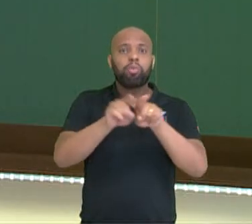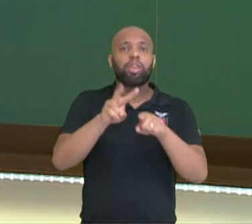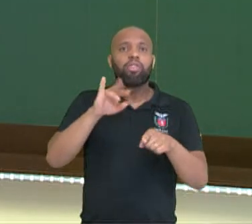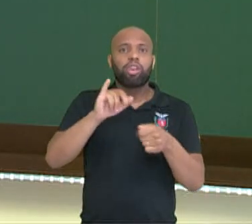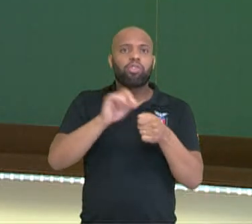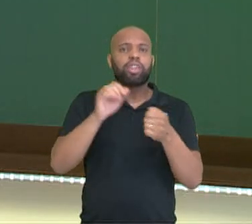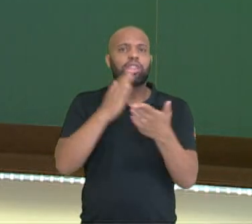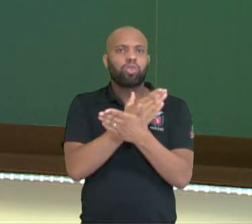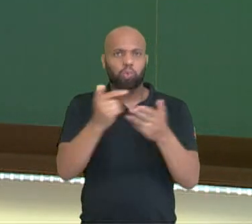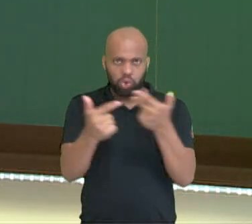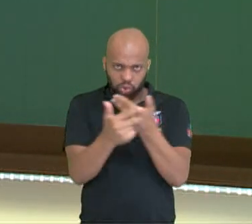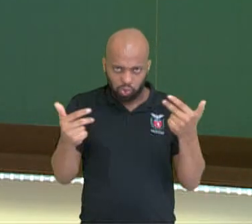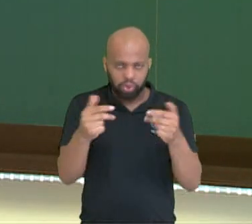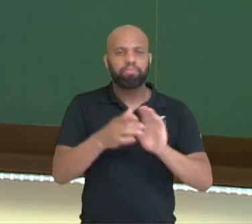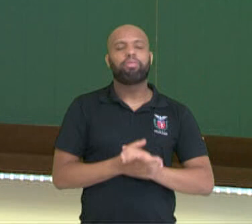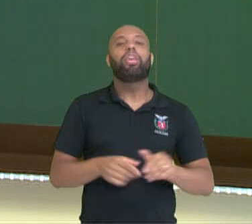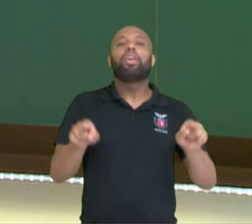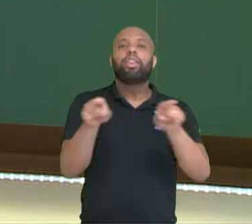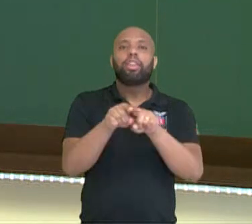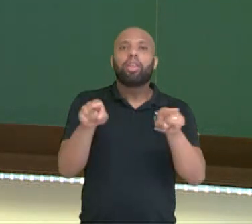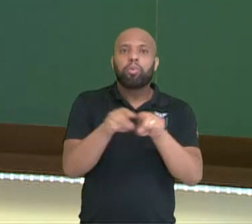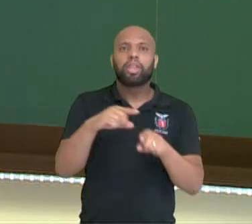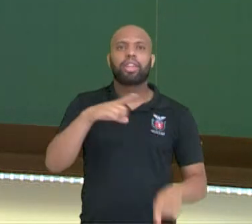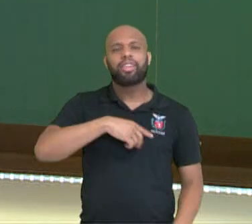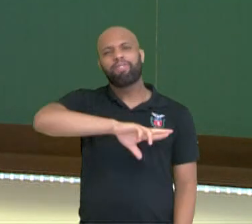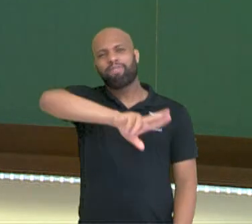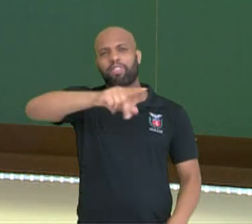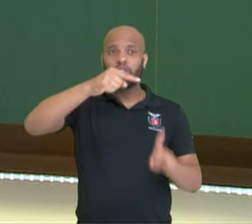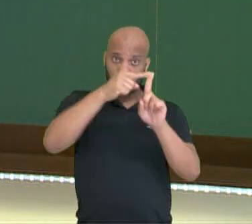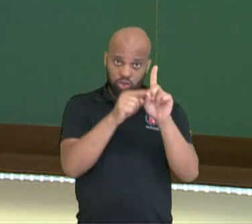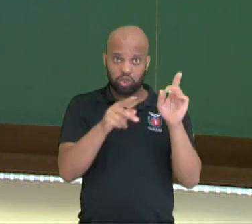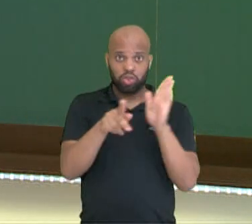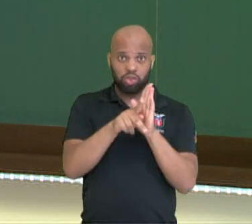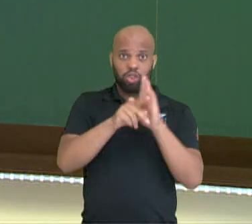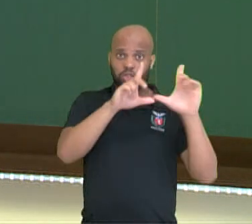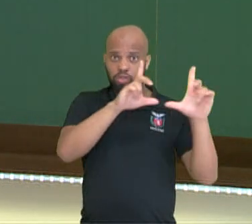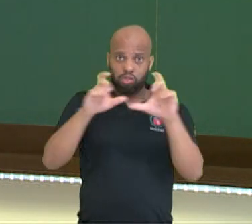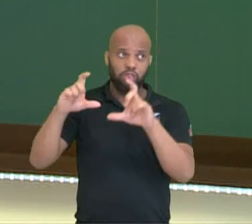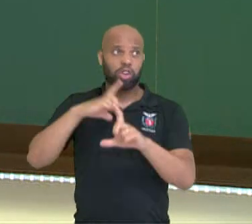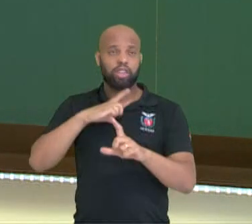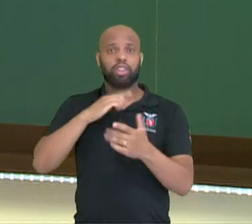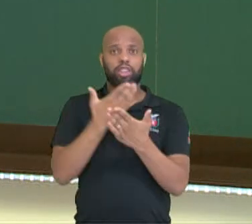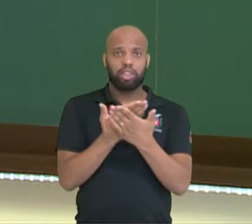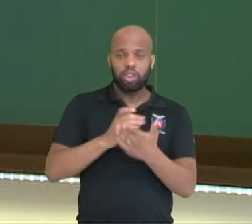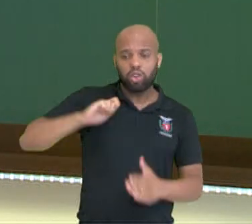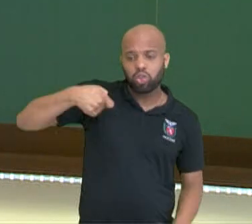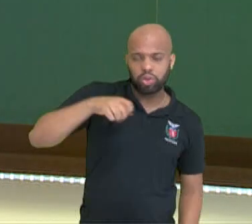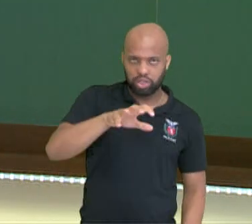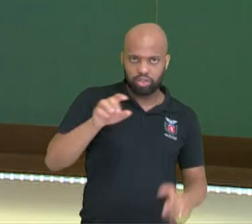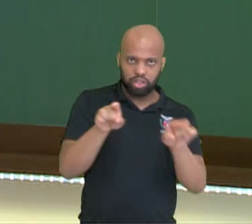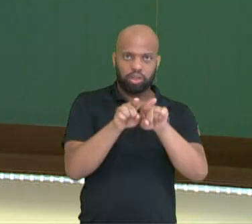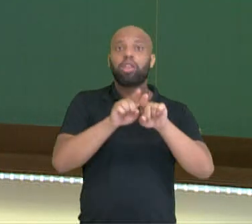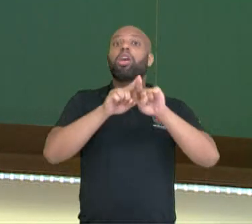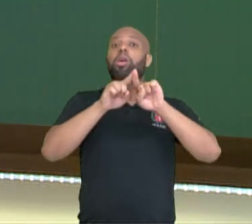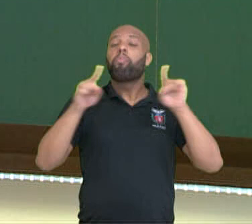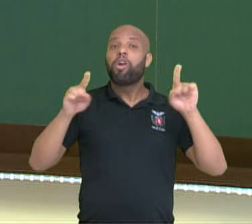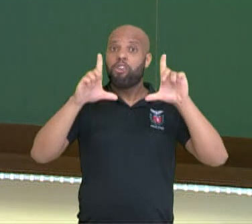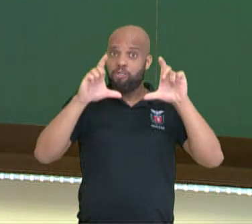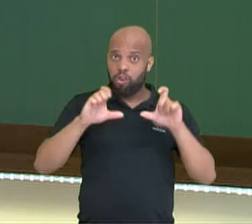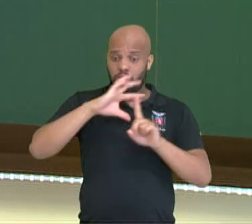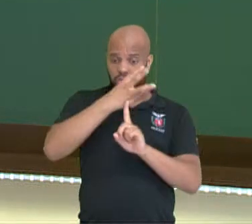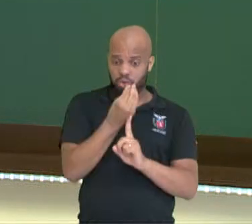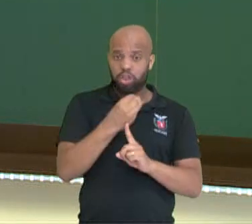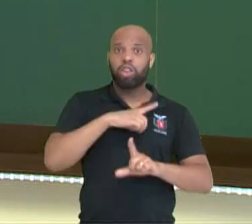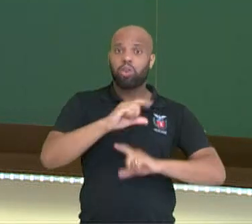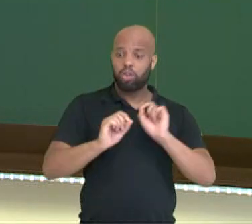alguma coisa. Lógico, tem diversos tipos de fotografia, a gente tem aulas referente disso, né? Mas a fotografia artística,